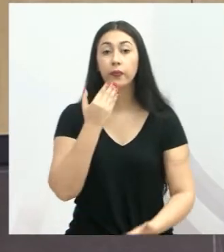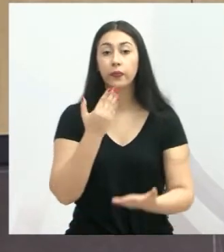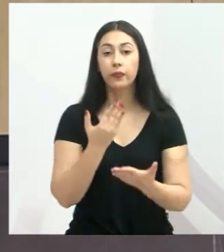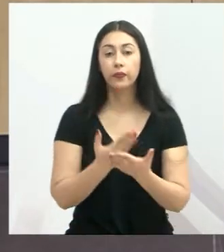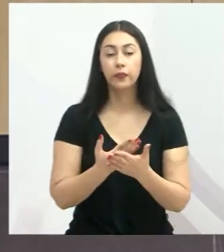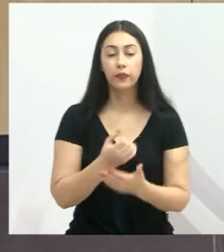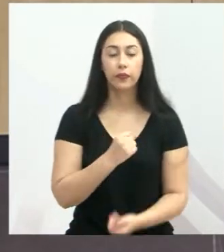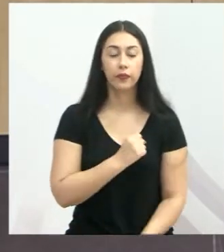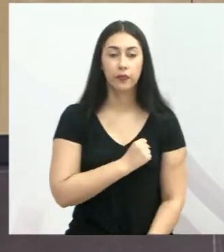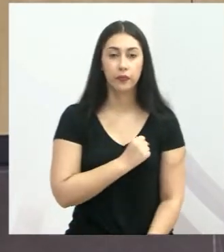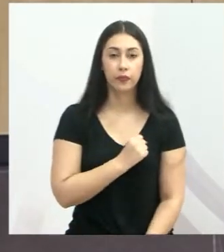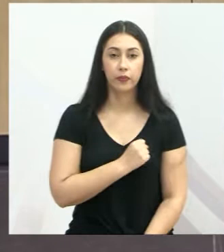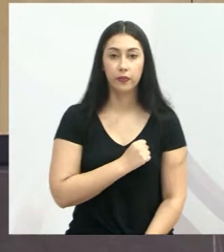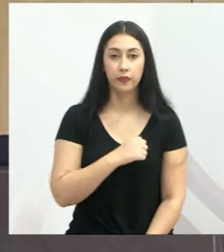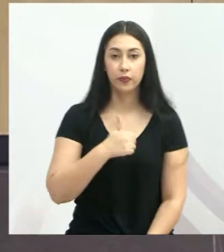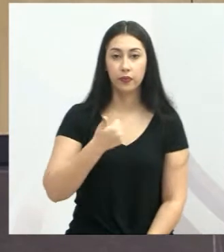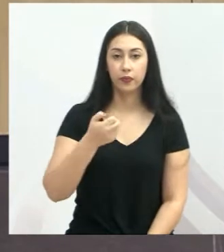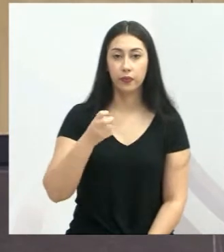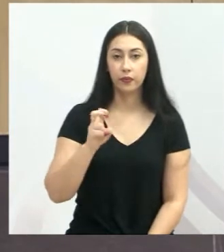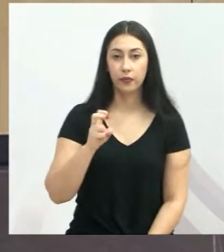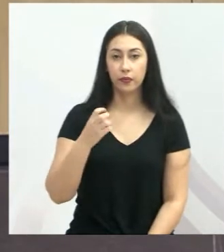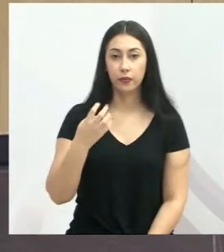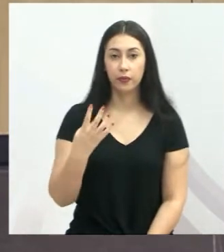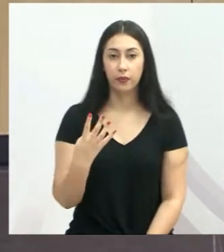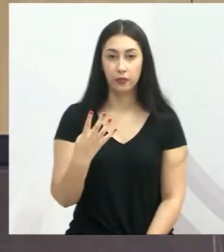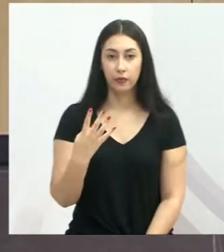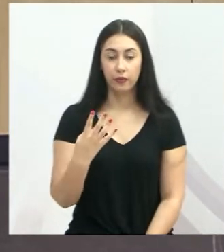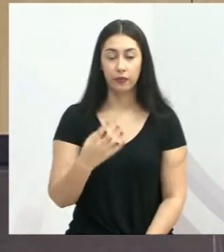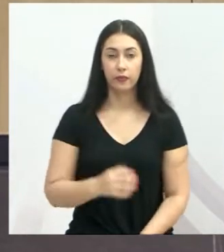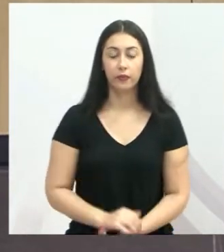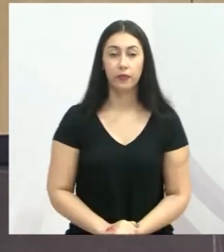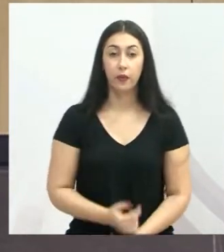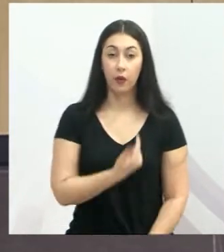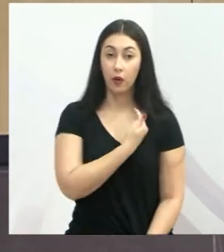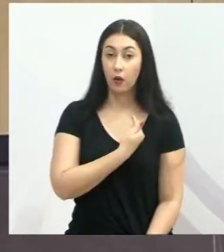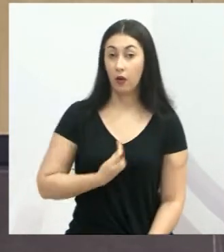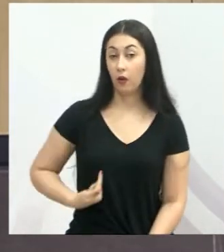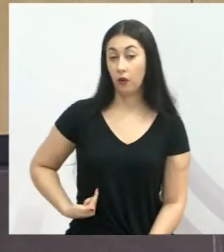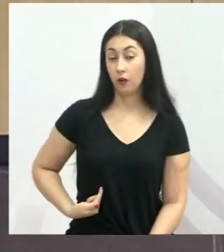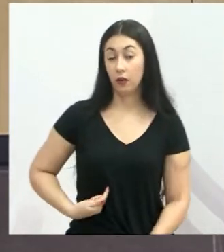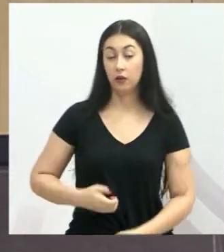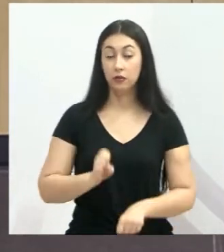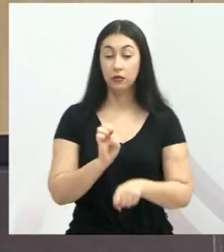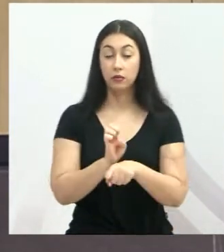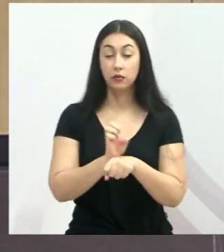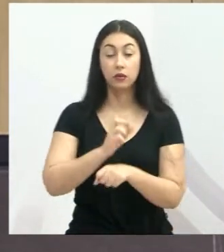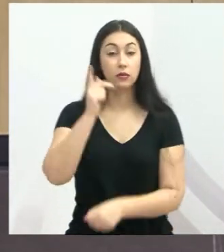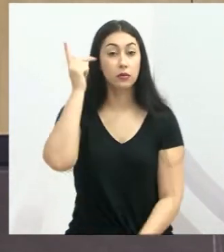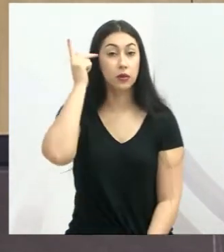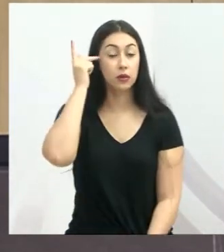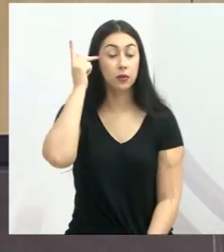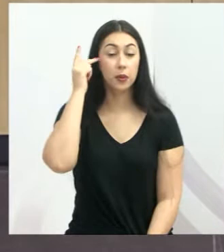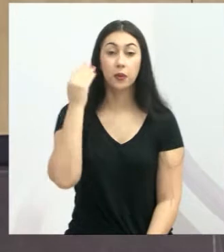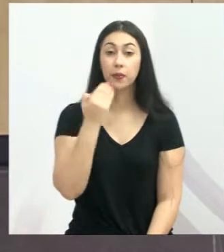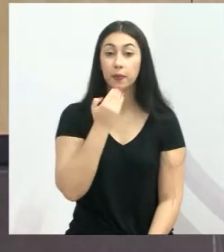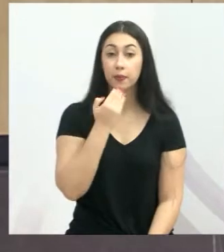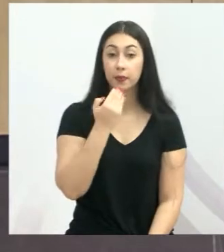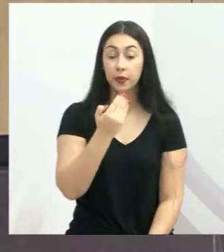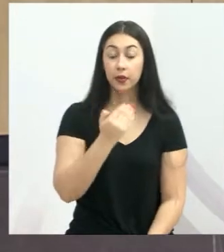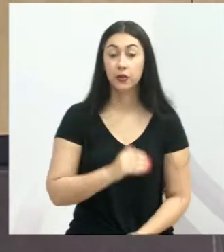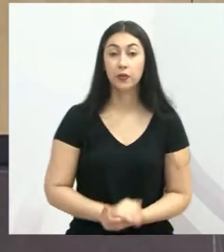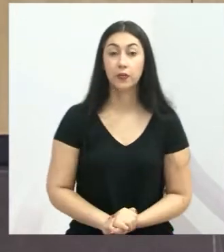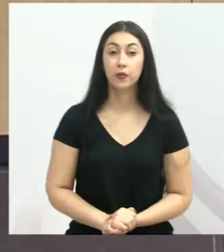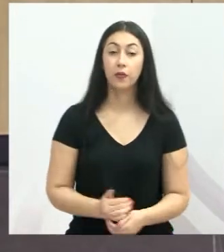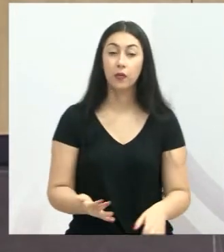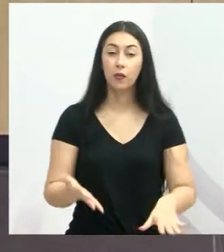Requerimento de número 154 ao Governo do Estado de São Paulo, solicitando que sejam